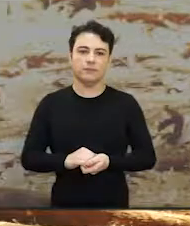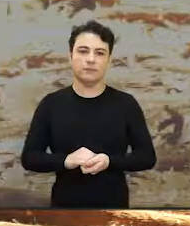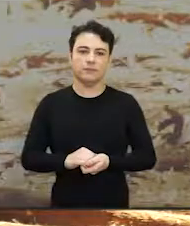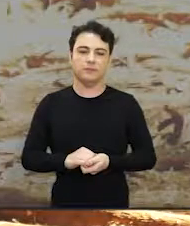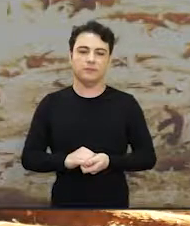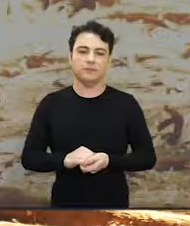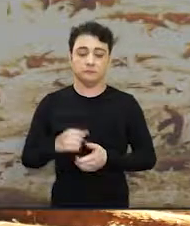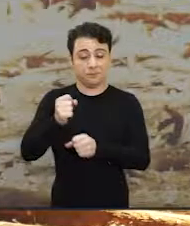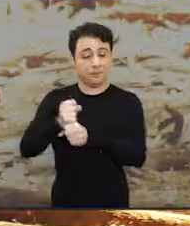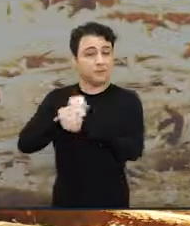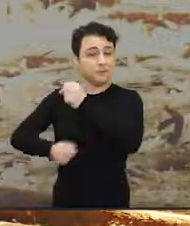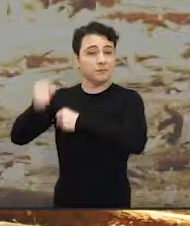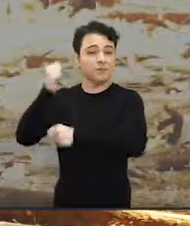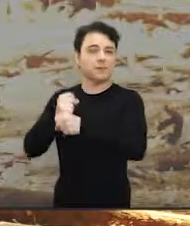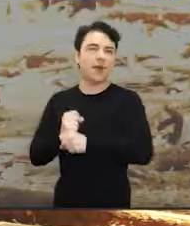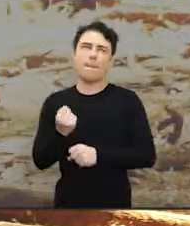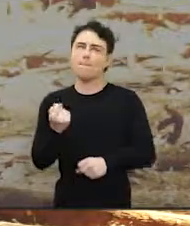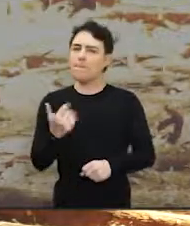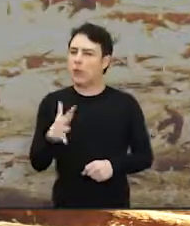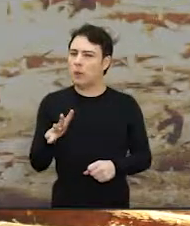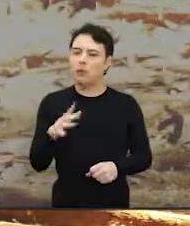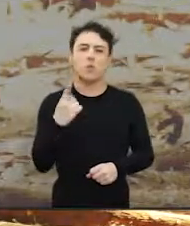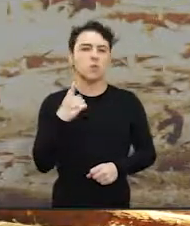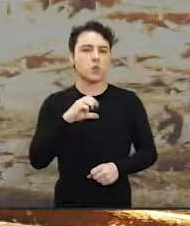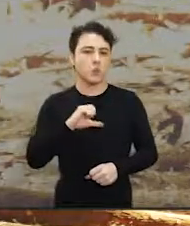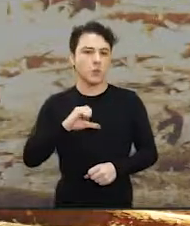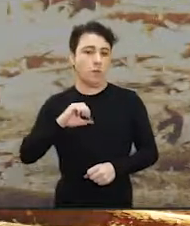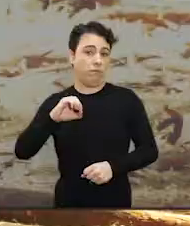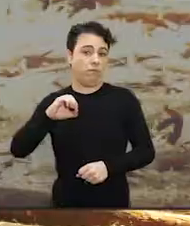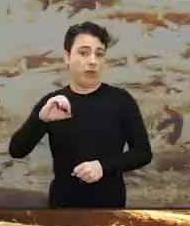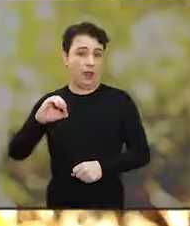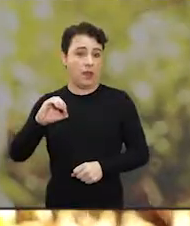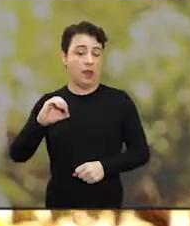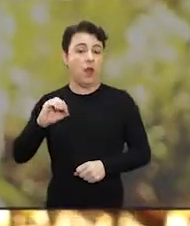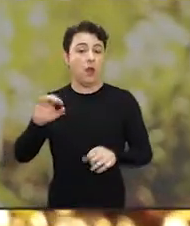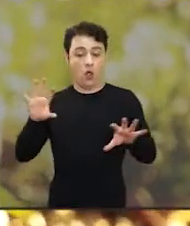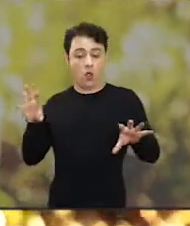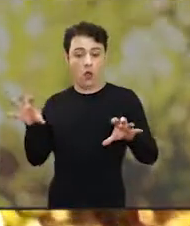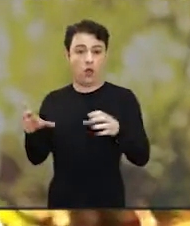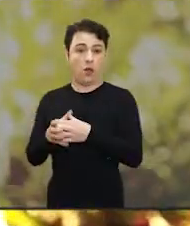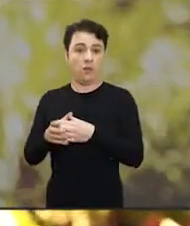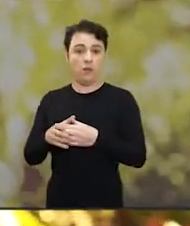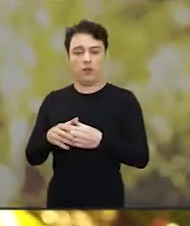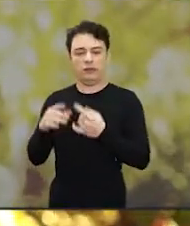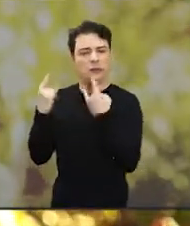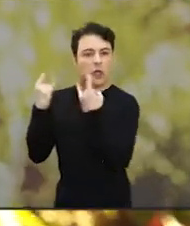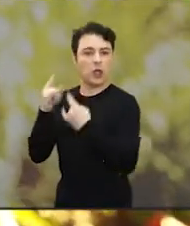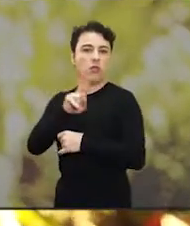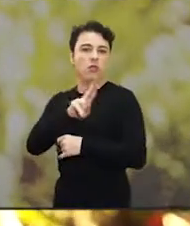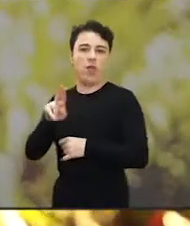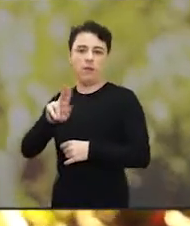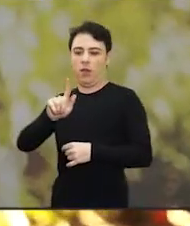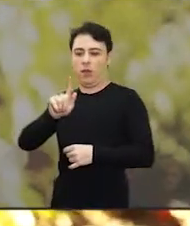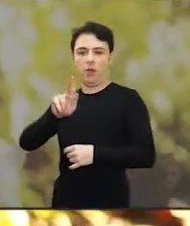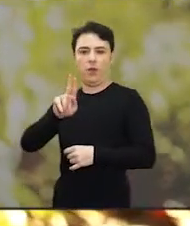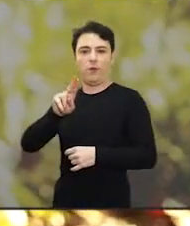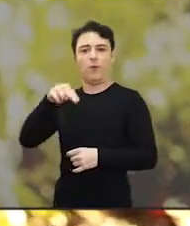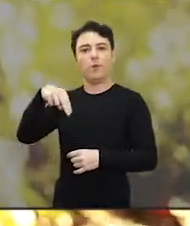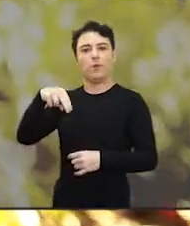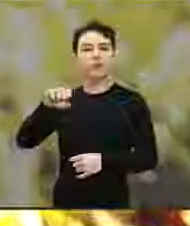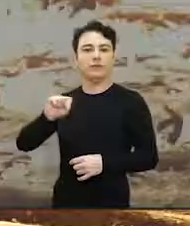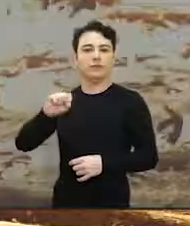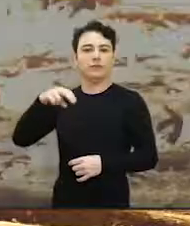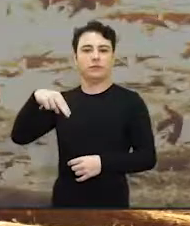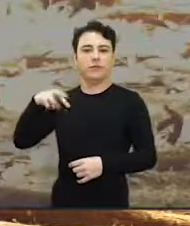Eu comecei final dos anos 80, começo dos anos 90, por influência do rock,